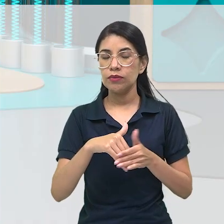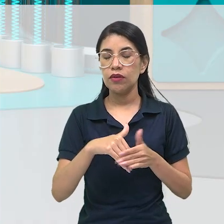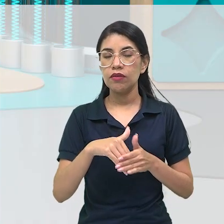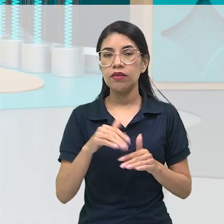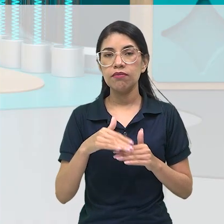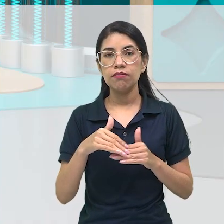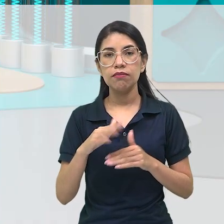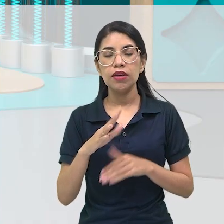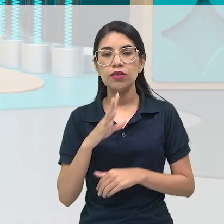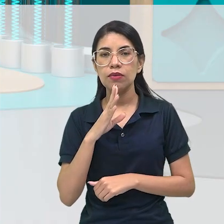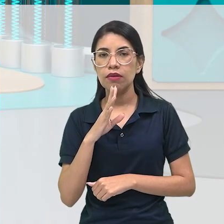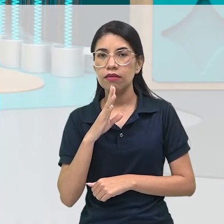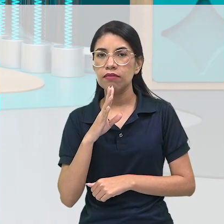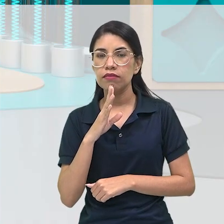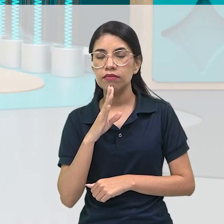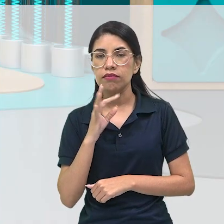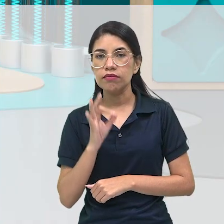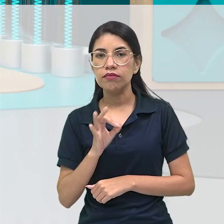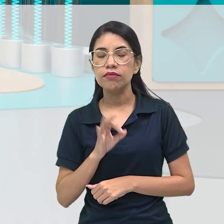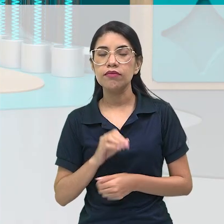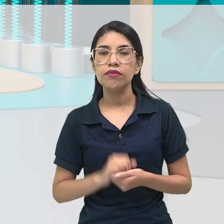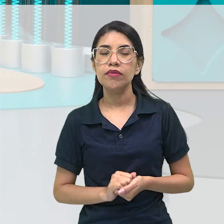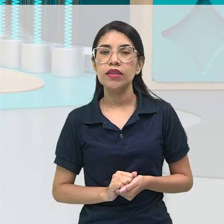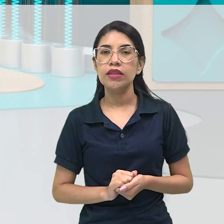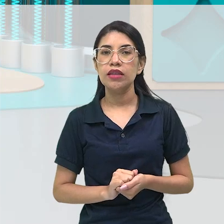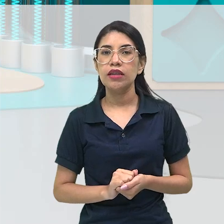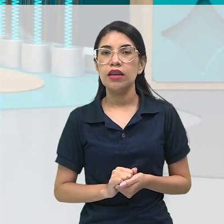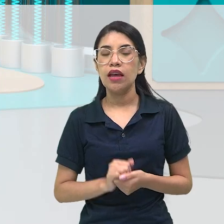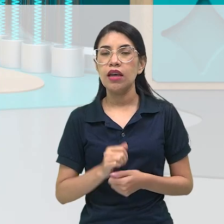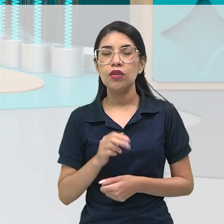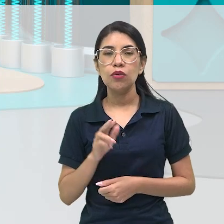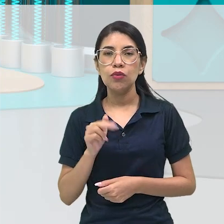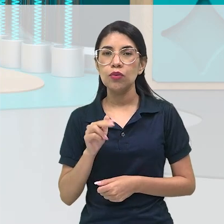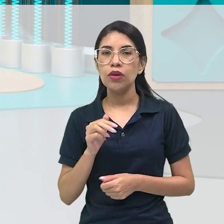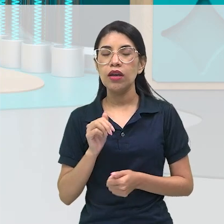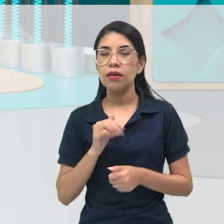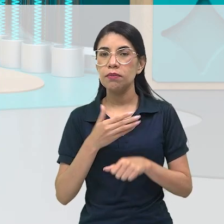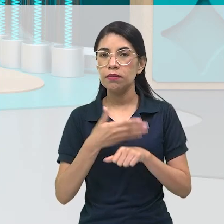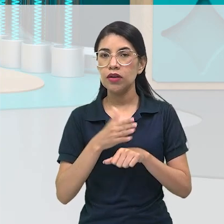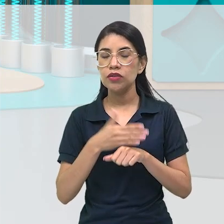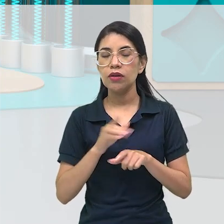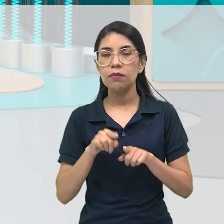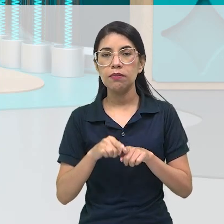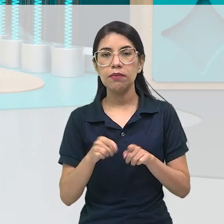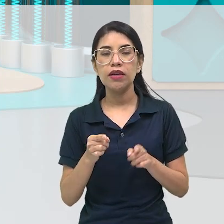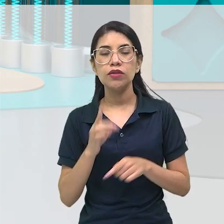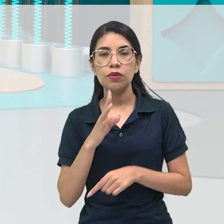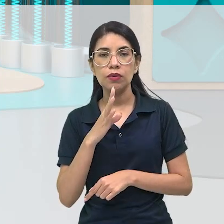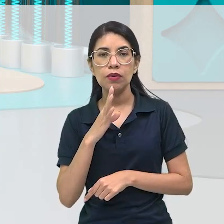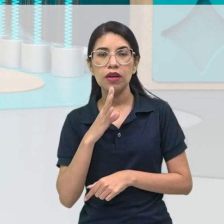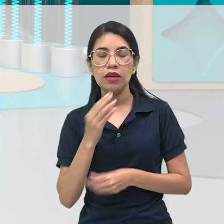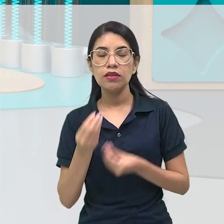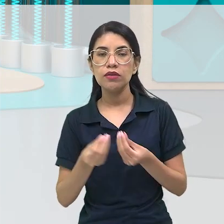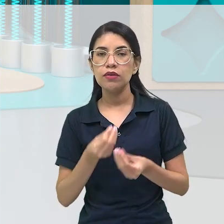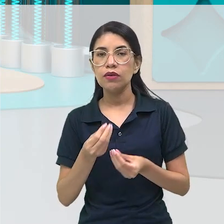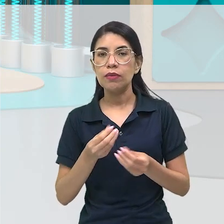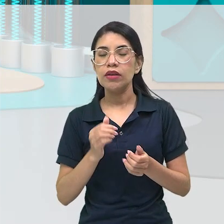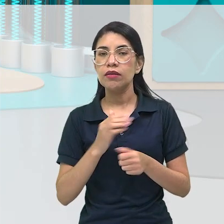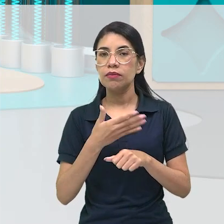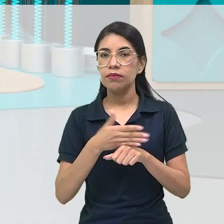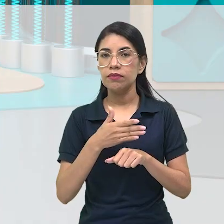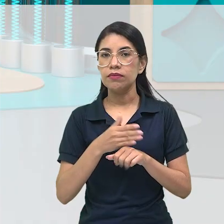que todo mundo conhece, com certeza, mesmo que nunca tenha jogado, mas sabe o que é um futebol, sabe como é que joga